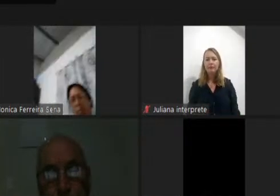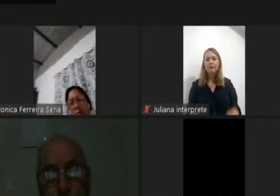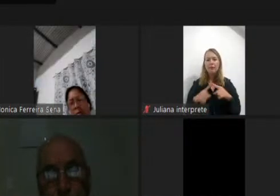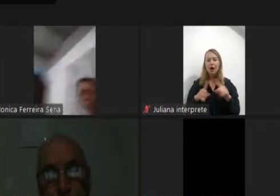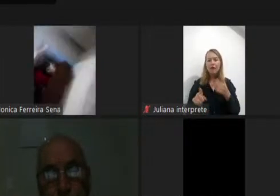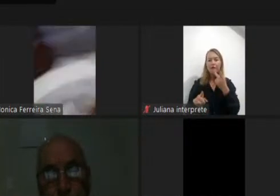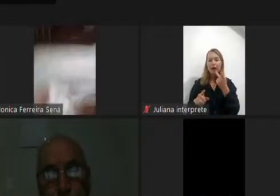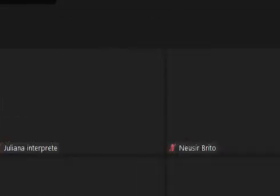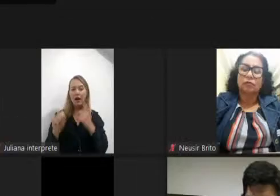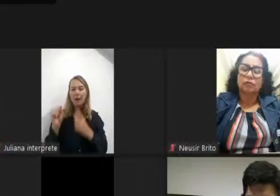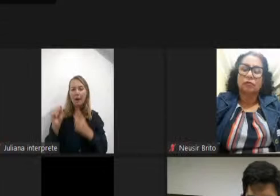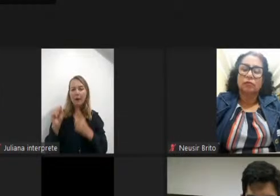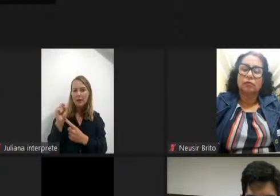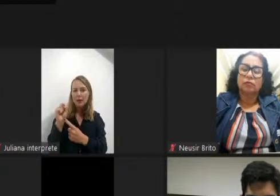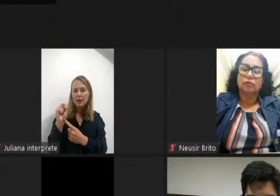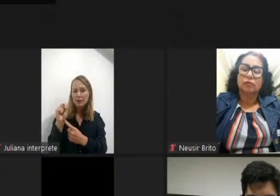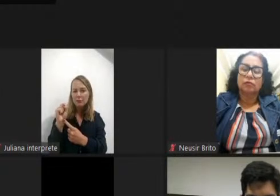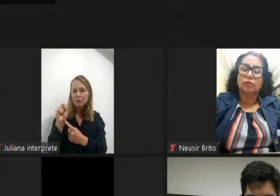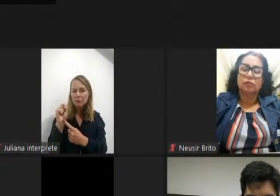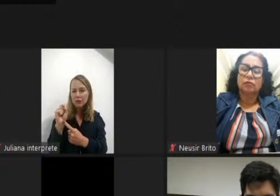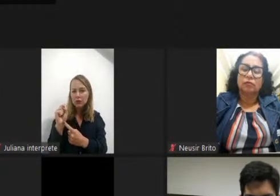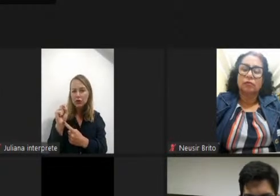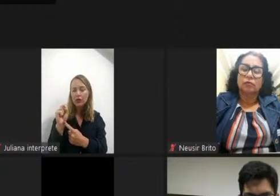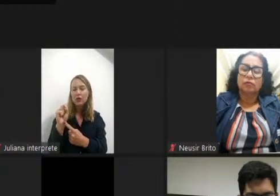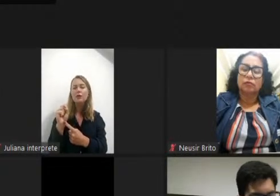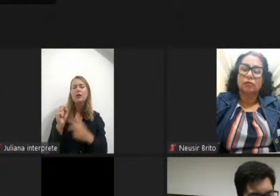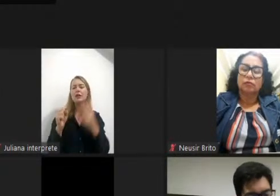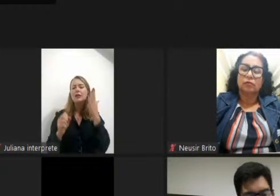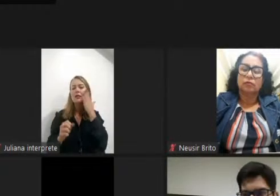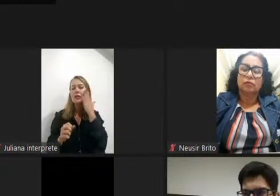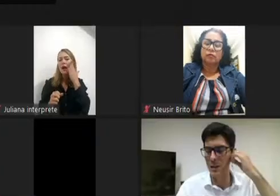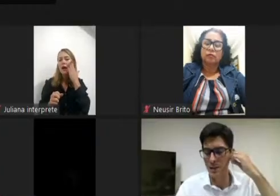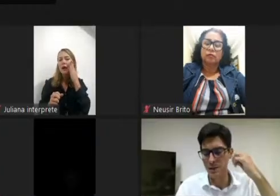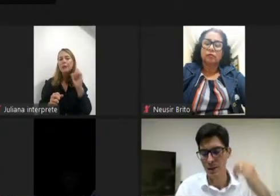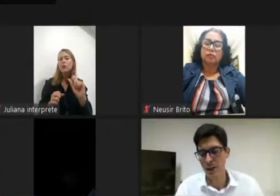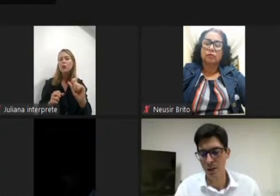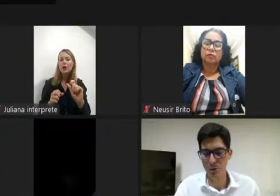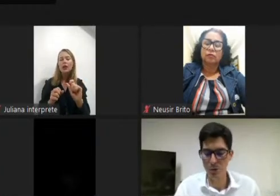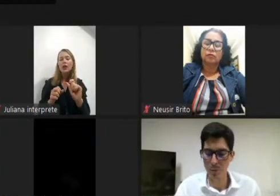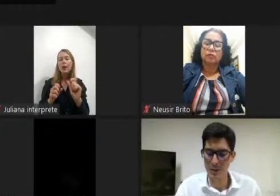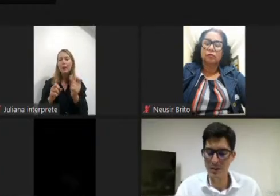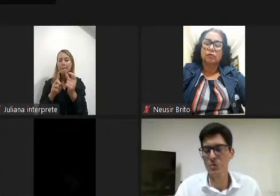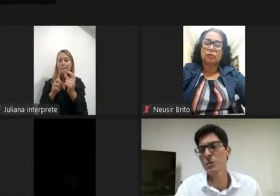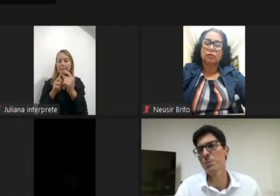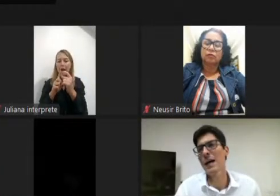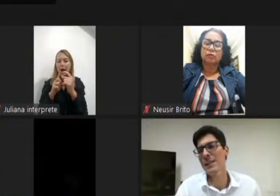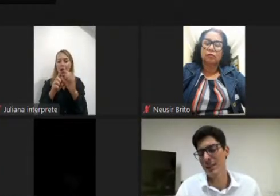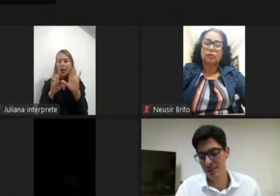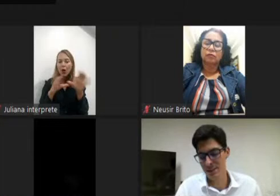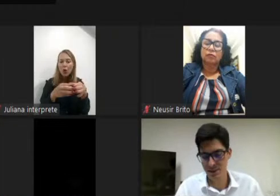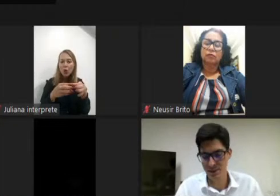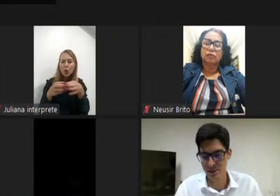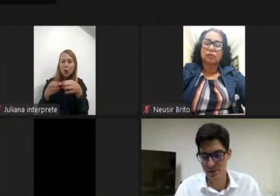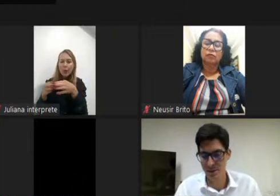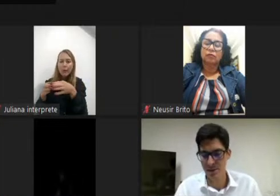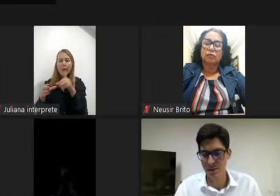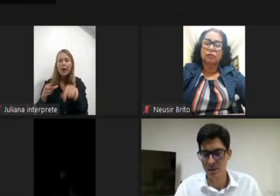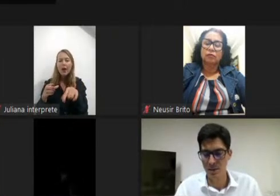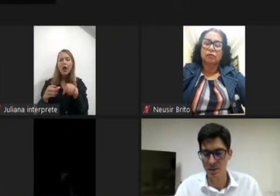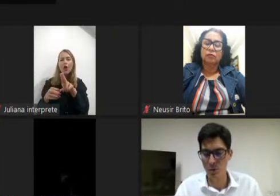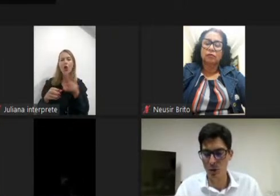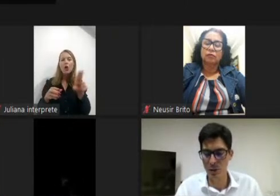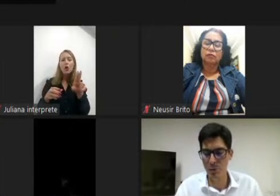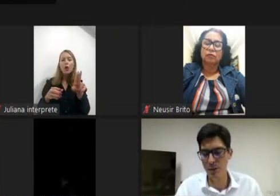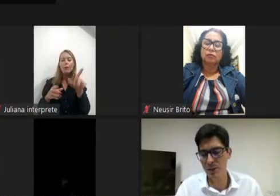indo para a gramática, você sabe que é uma classe de palavras que dá nome a seres e a tudo